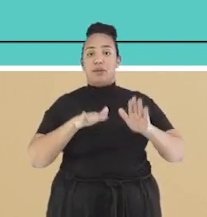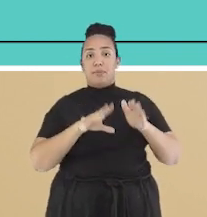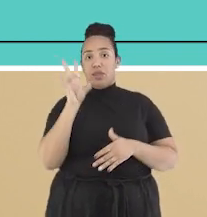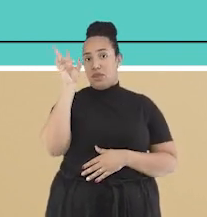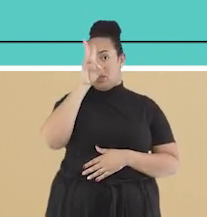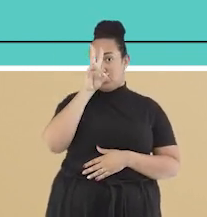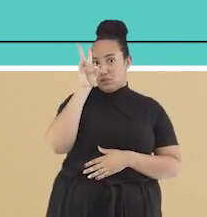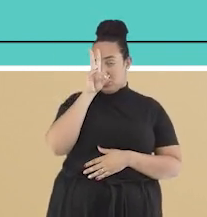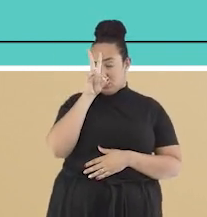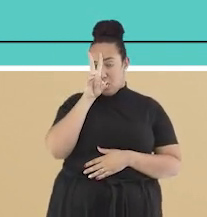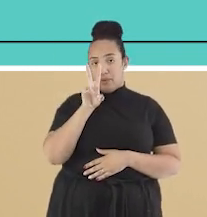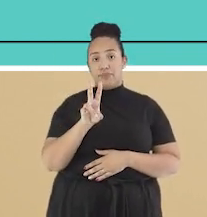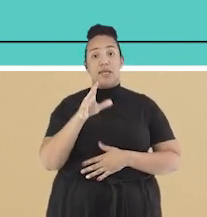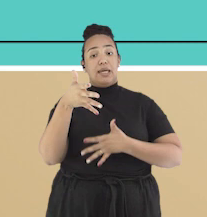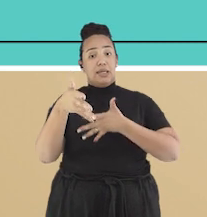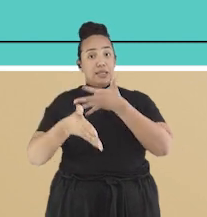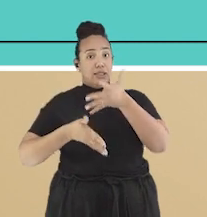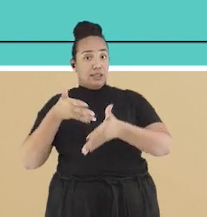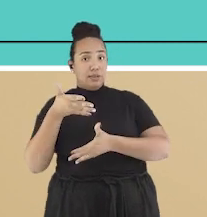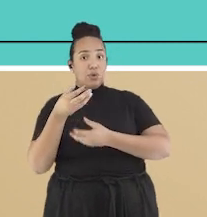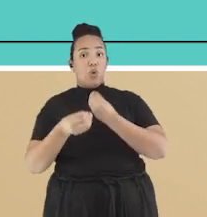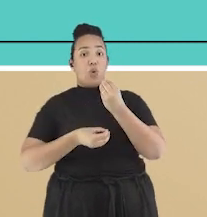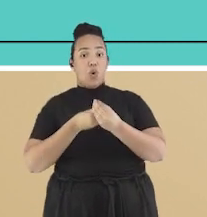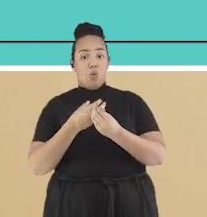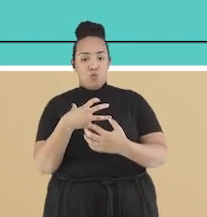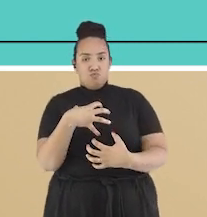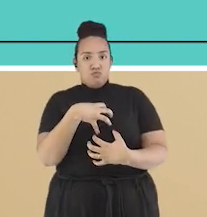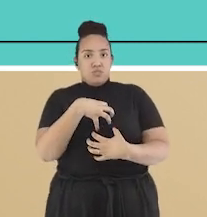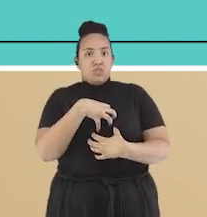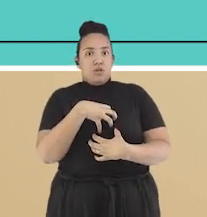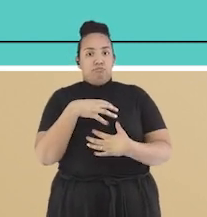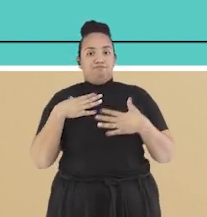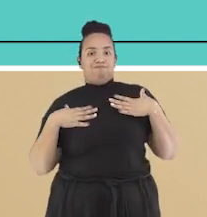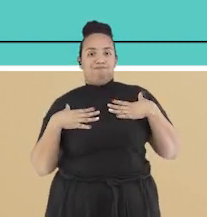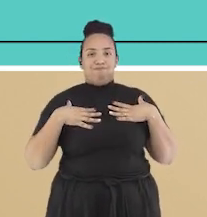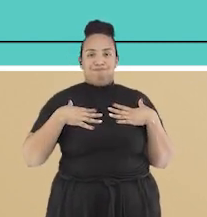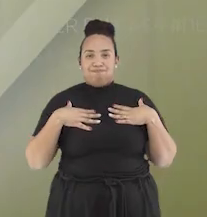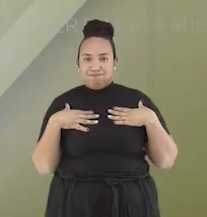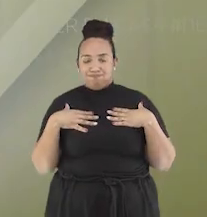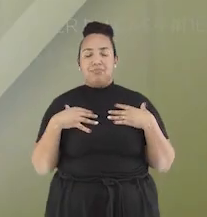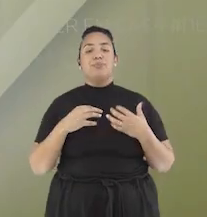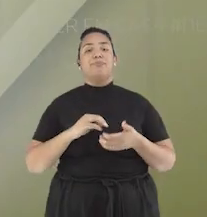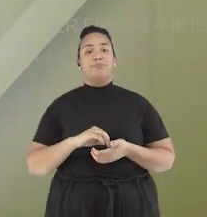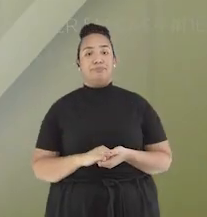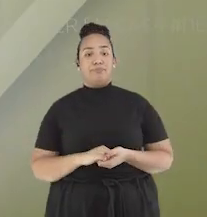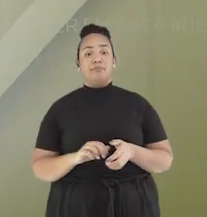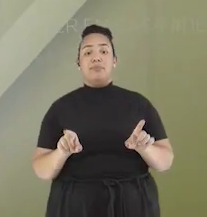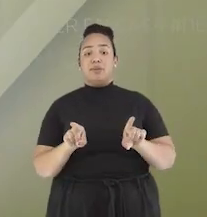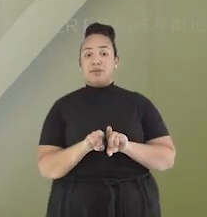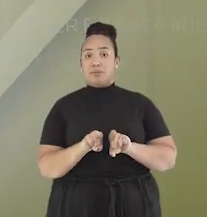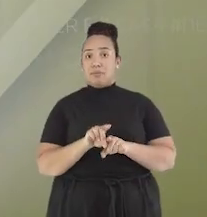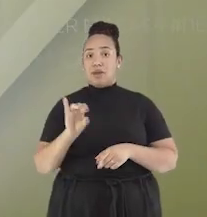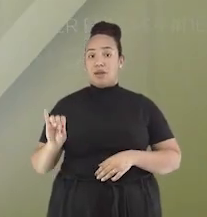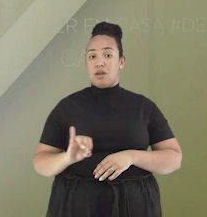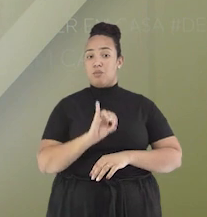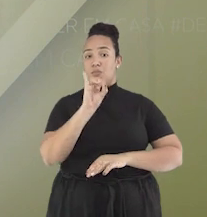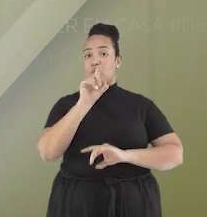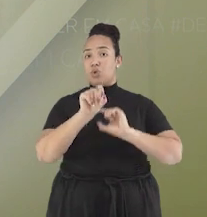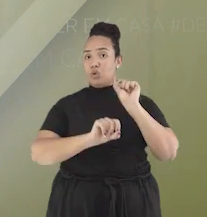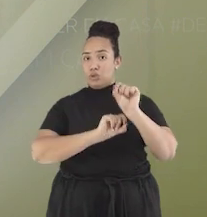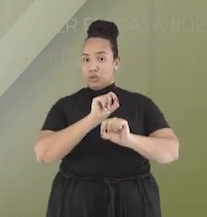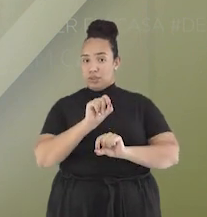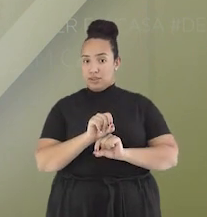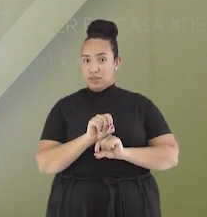do desenrolar da história e do que os sinais de pontuação indicam. Outro ponto importante é